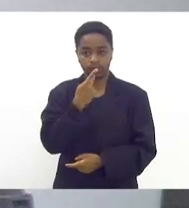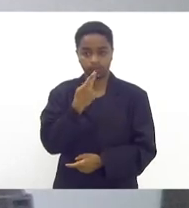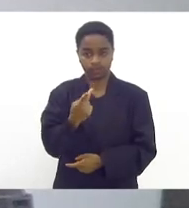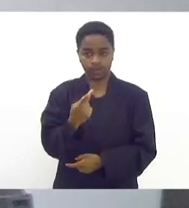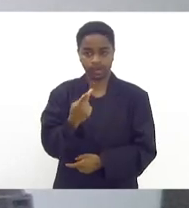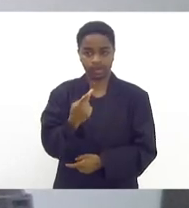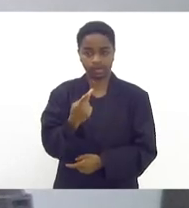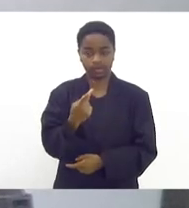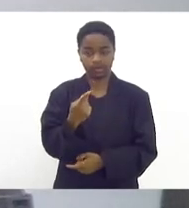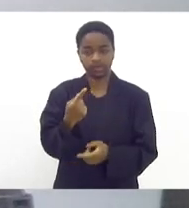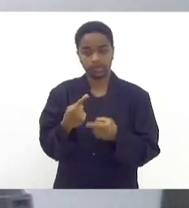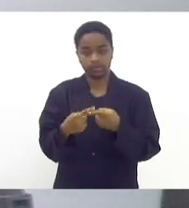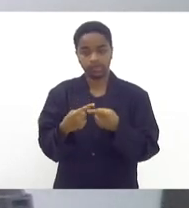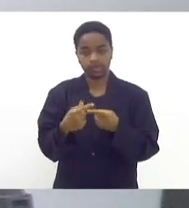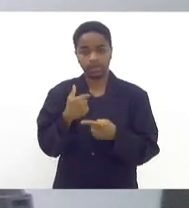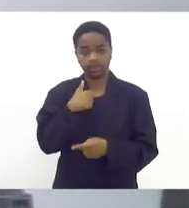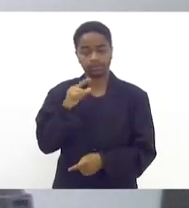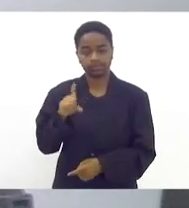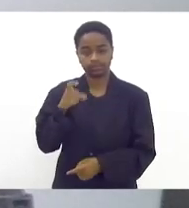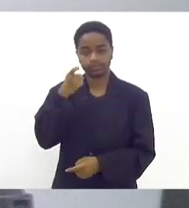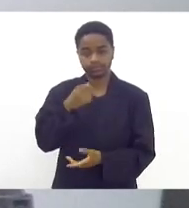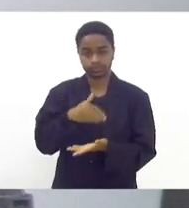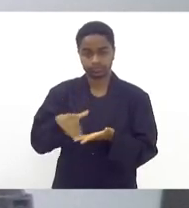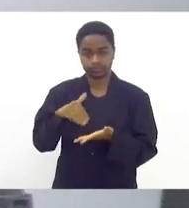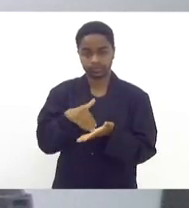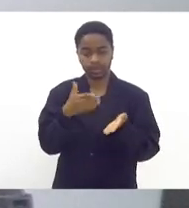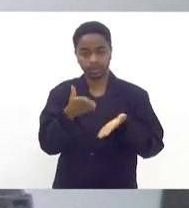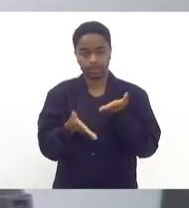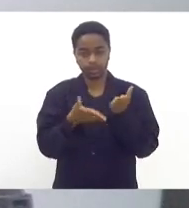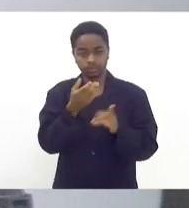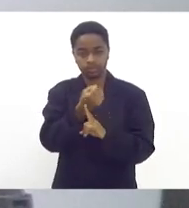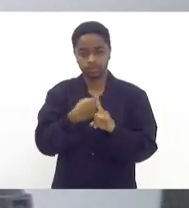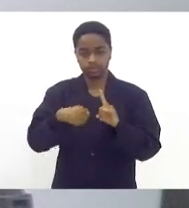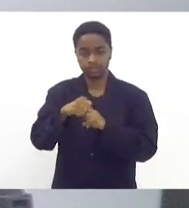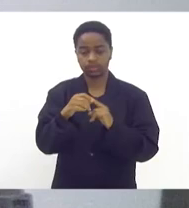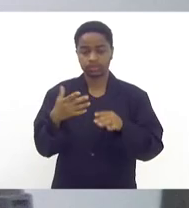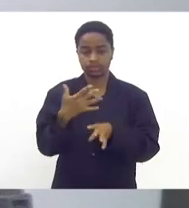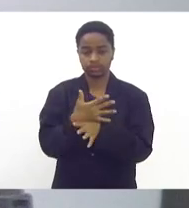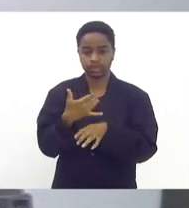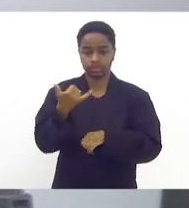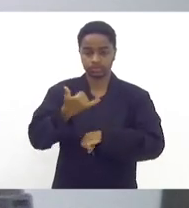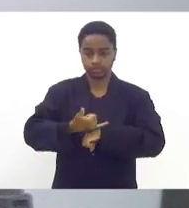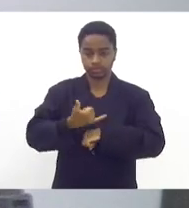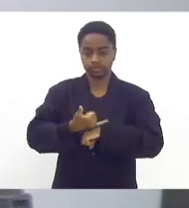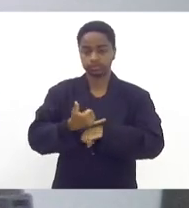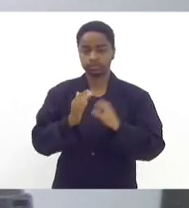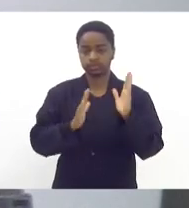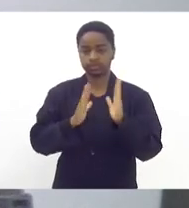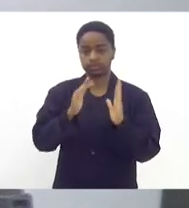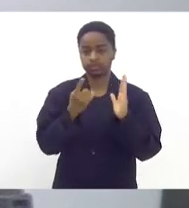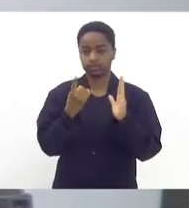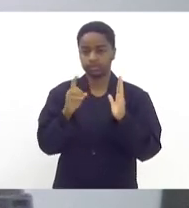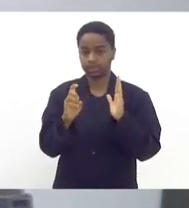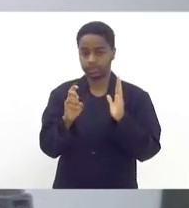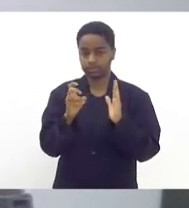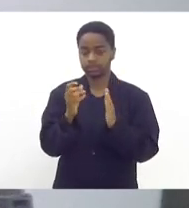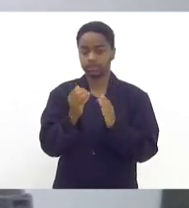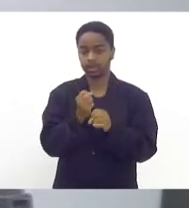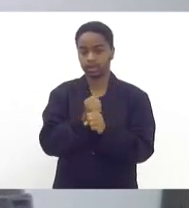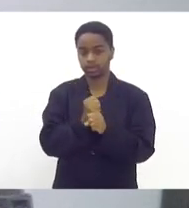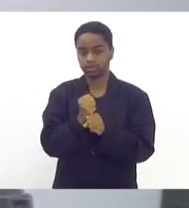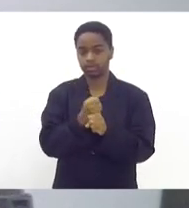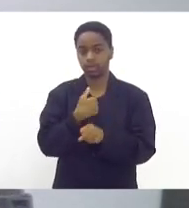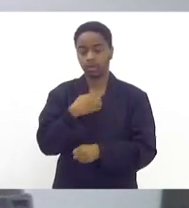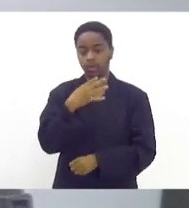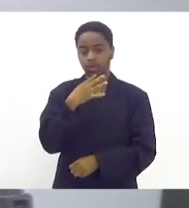condições porque eu fui secretário de assistência social da cidade de Volta Redonda por 15 anos conheço